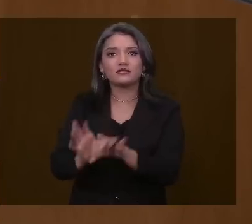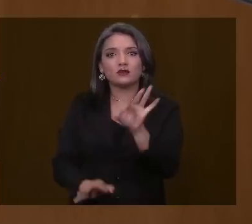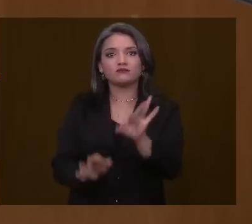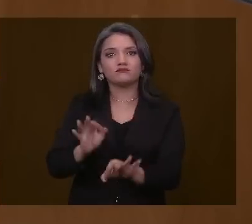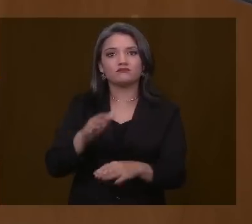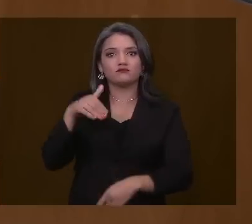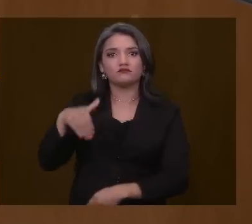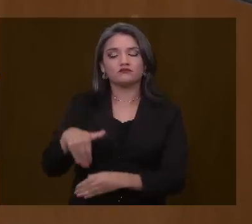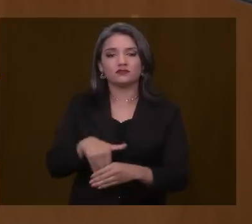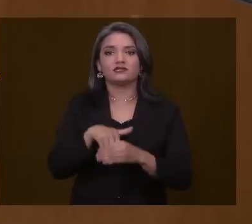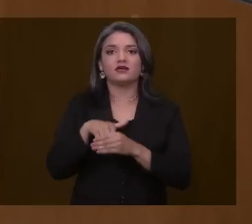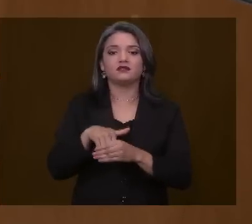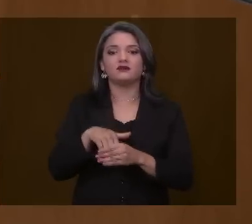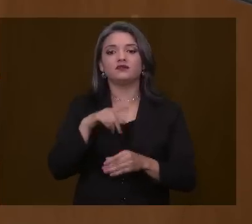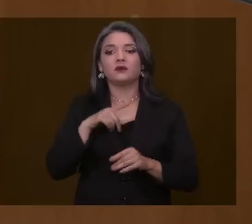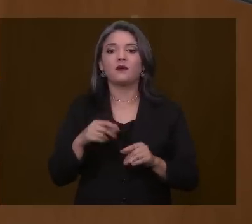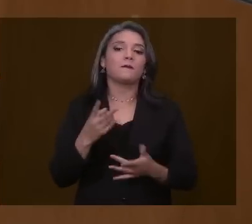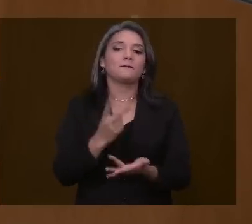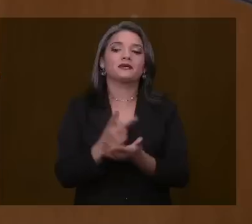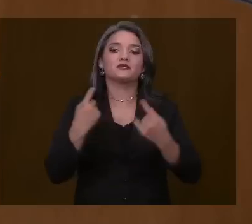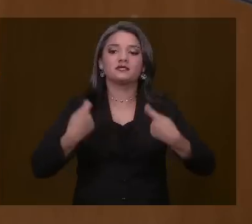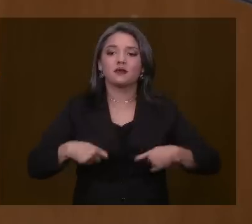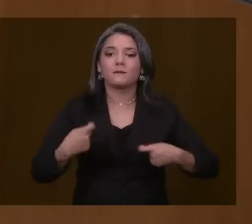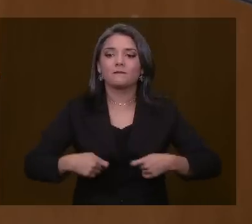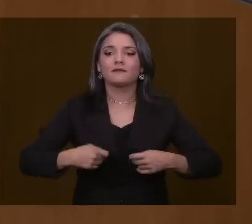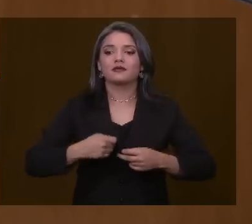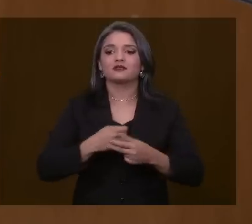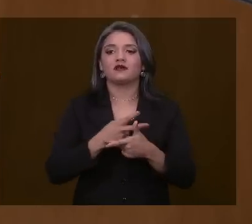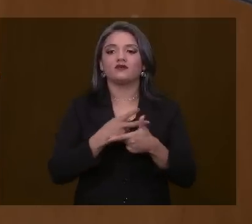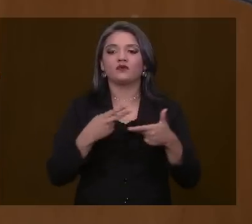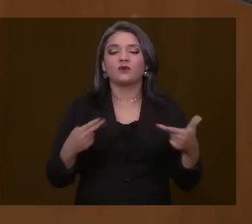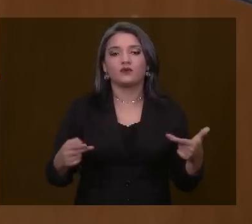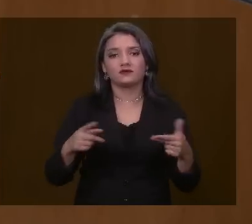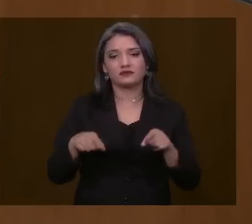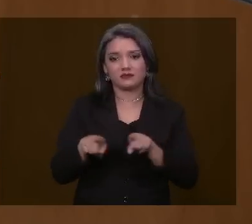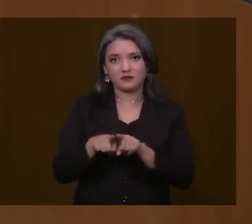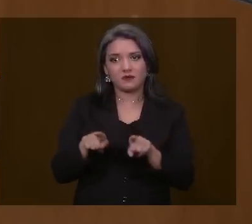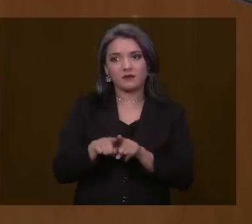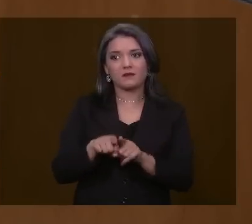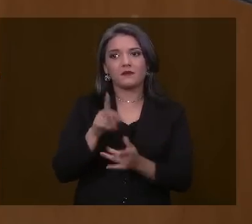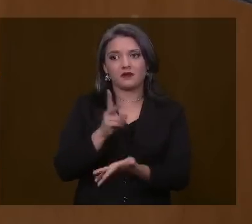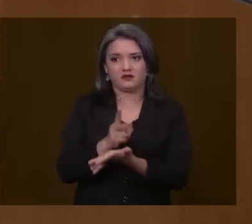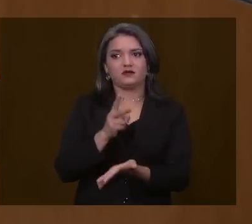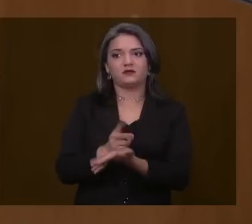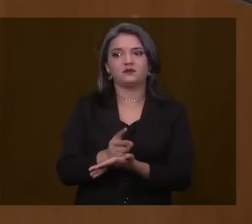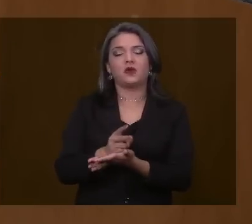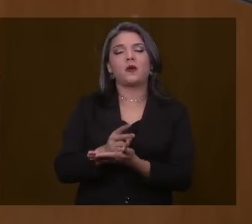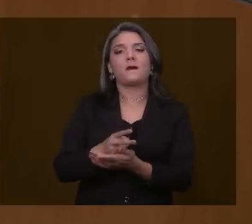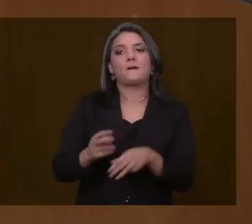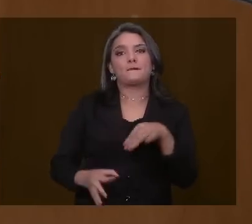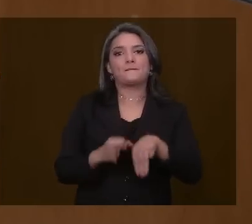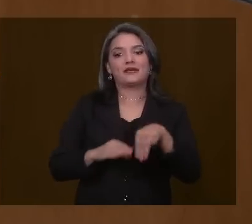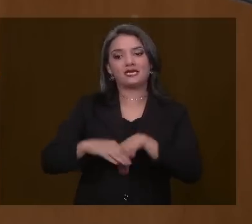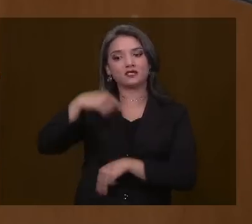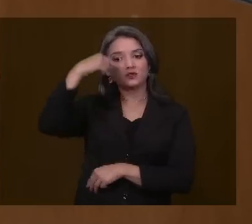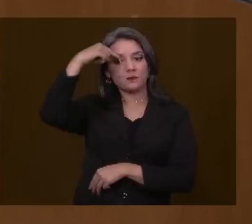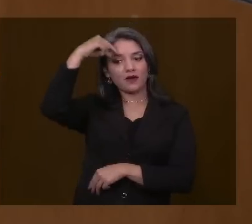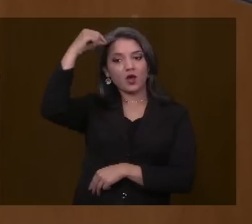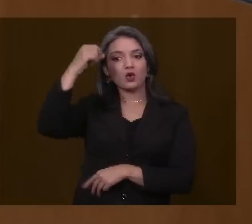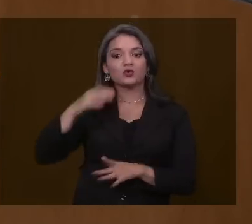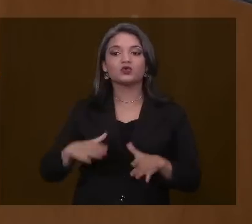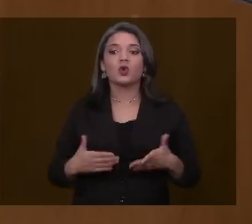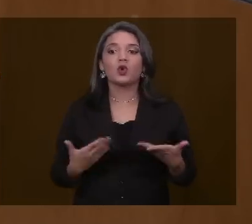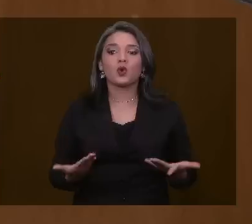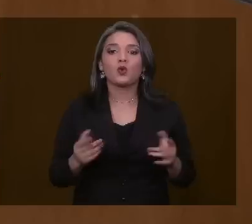tenha a mesma resolutividade demonstrada pelo ministro Luiz Roberto Barroso, quando determinou